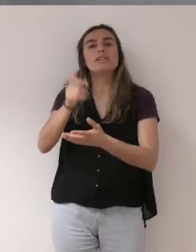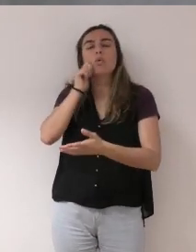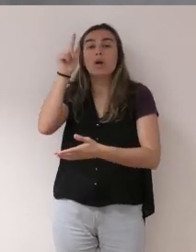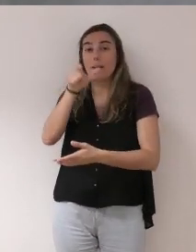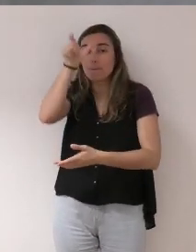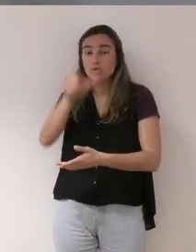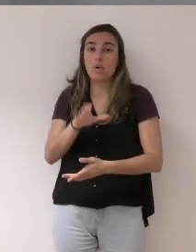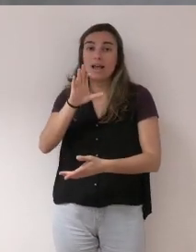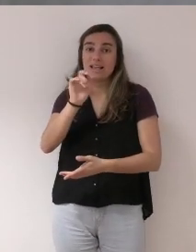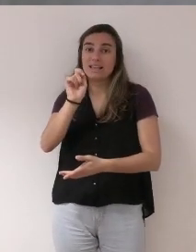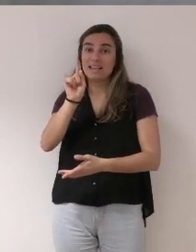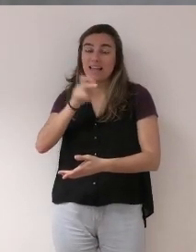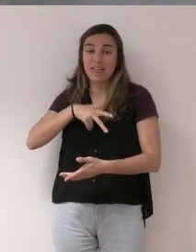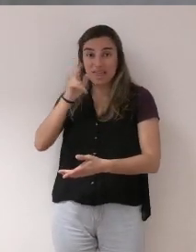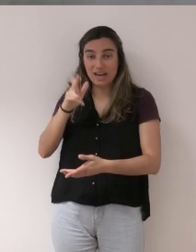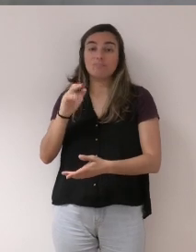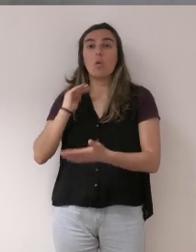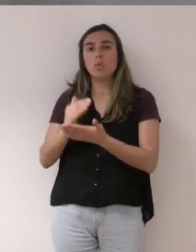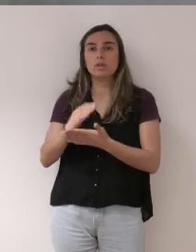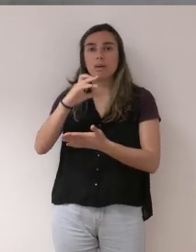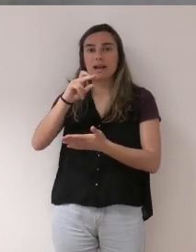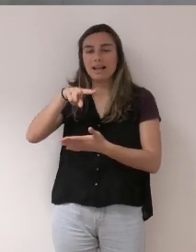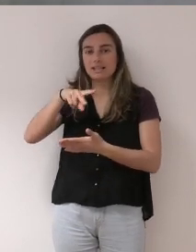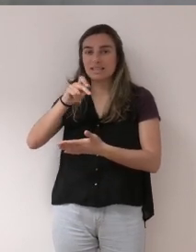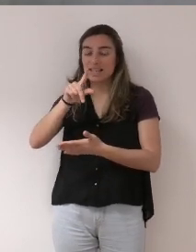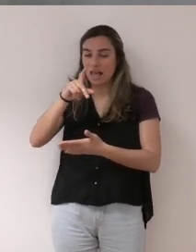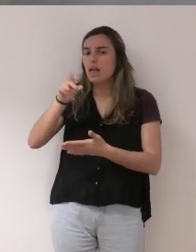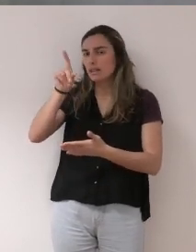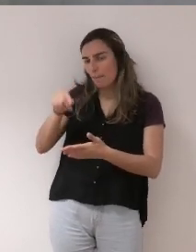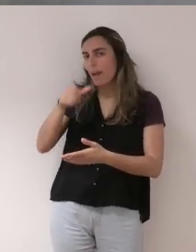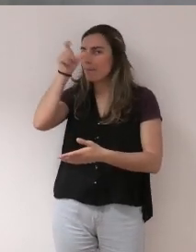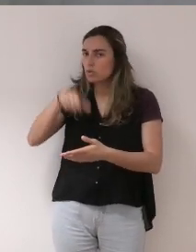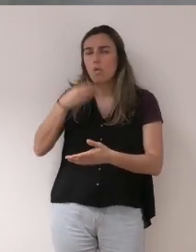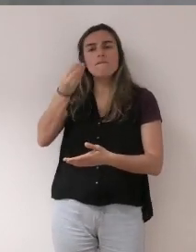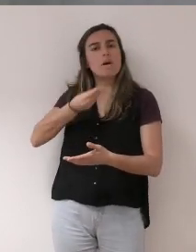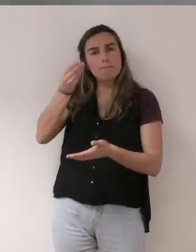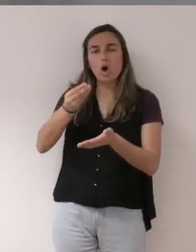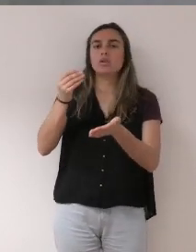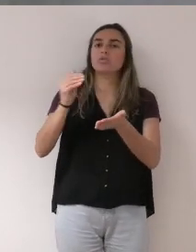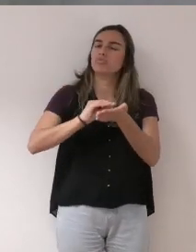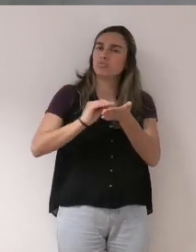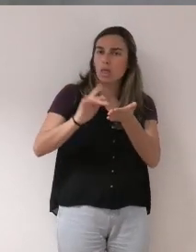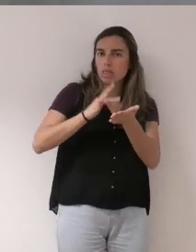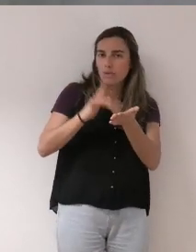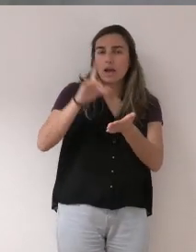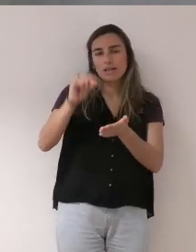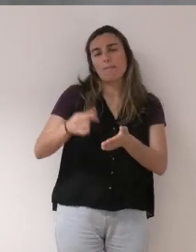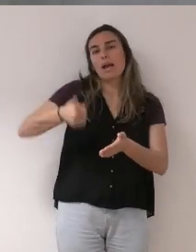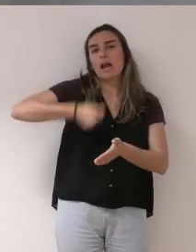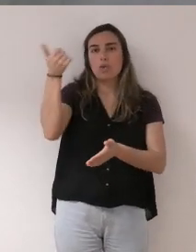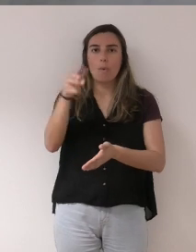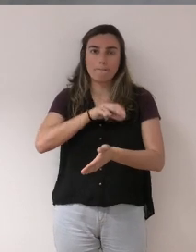Hélder Cancela. Que também é um conhecido escritor, jovem também vencedor de prémios, e